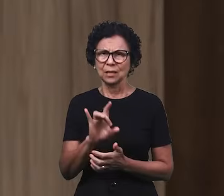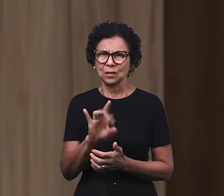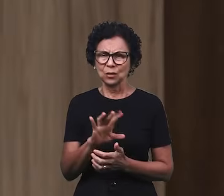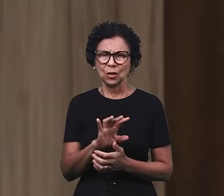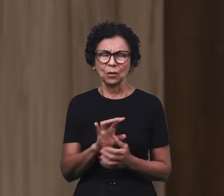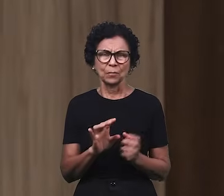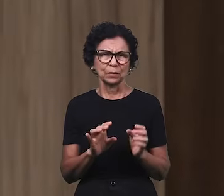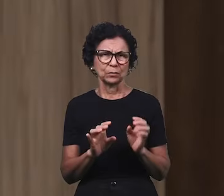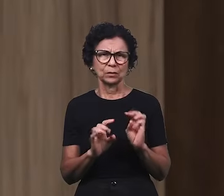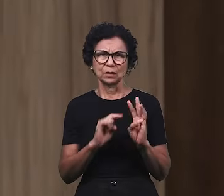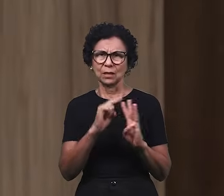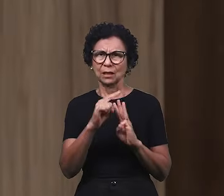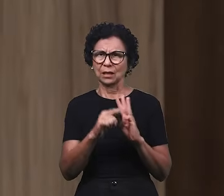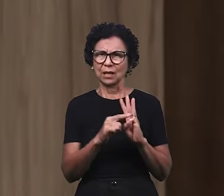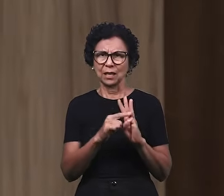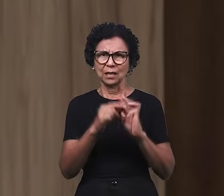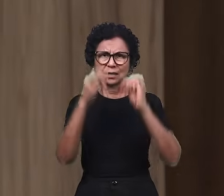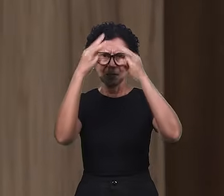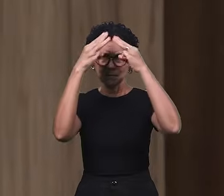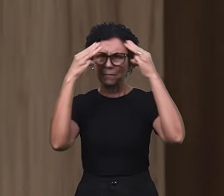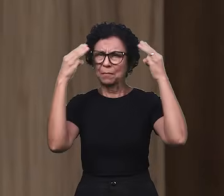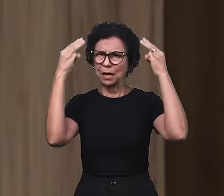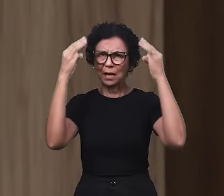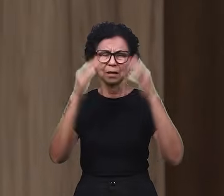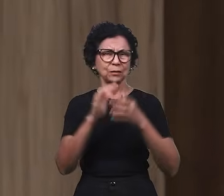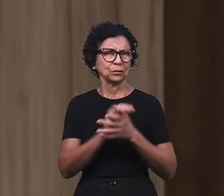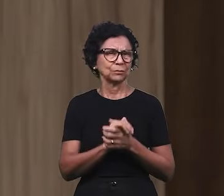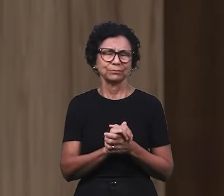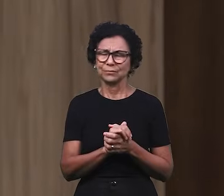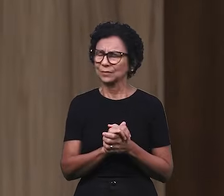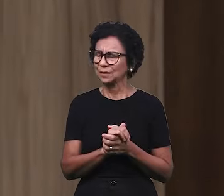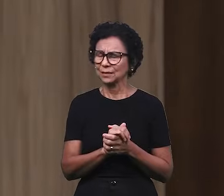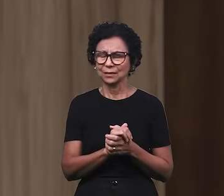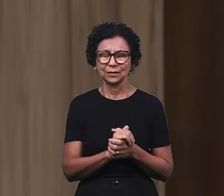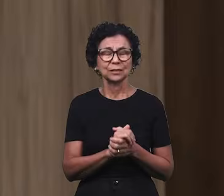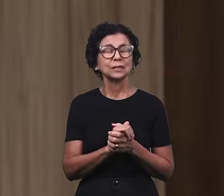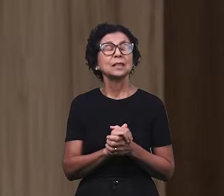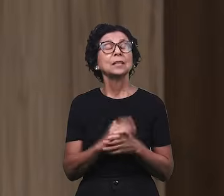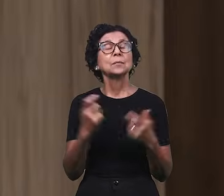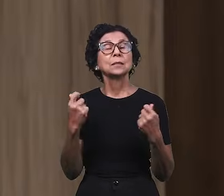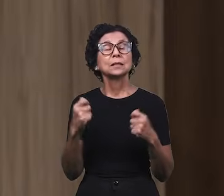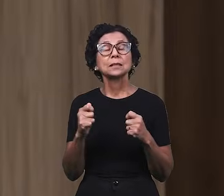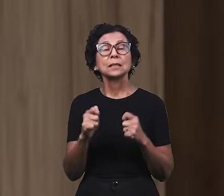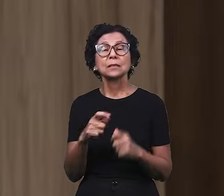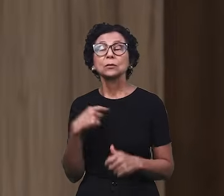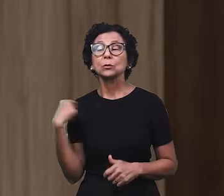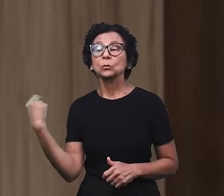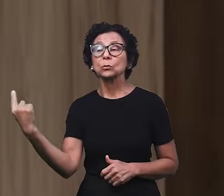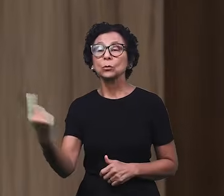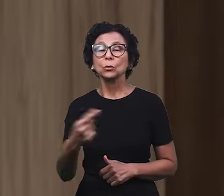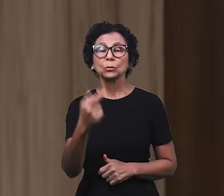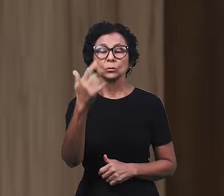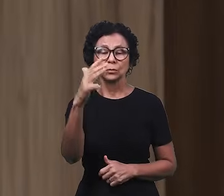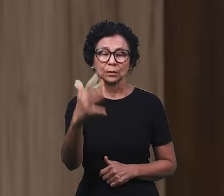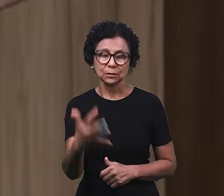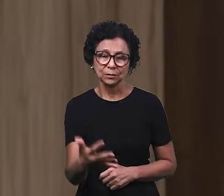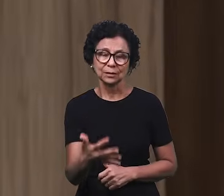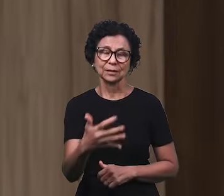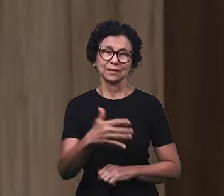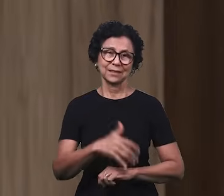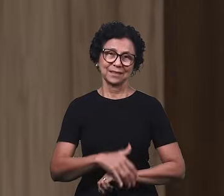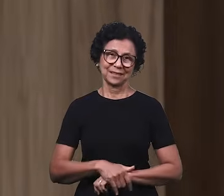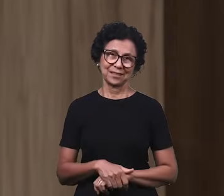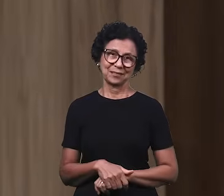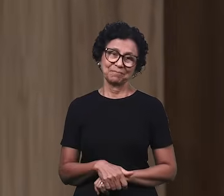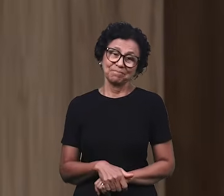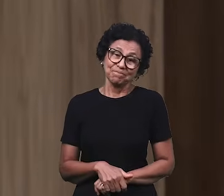não apenas por aqueles estrangeiros que vieram de Londres, eles precisavam ser adorados por todos. Ainda